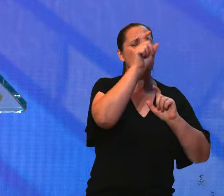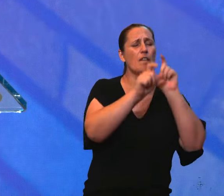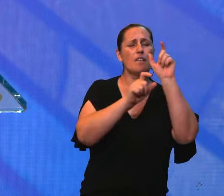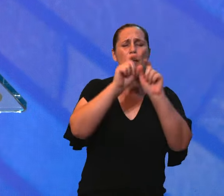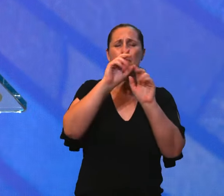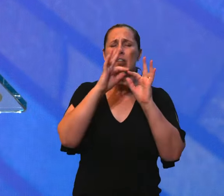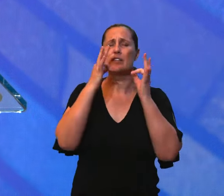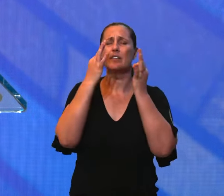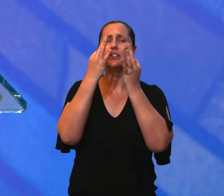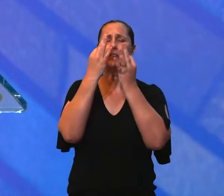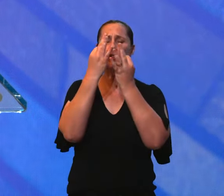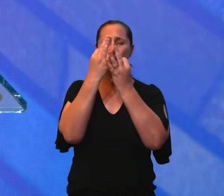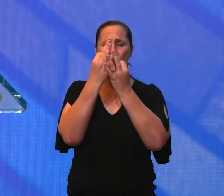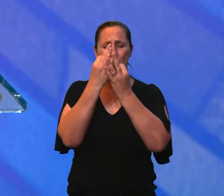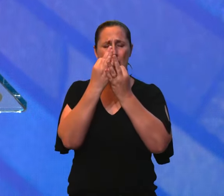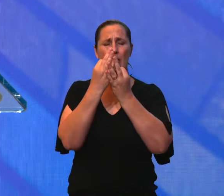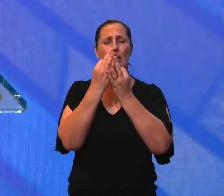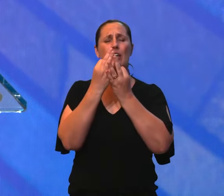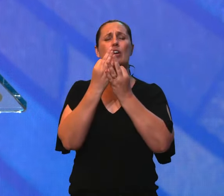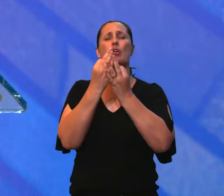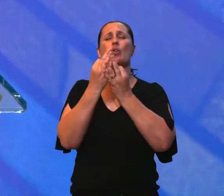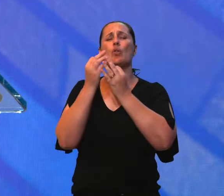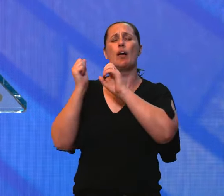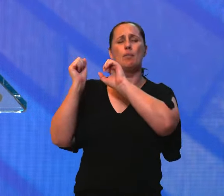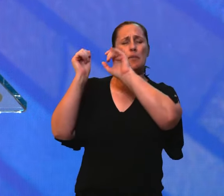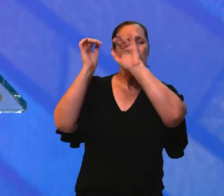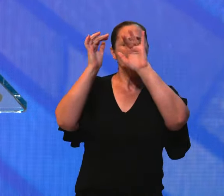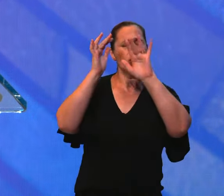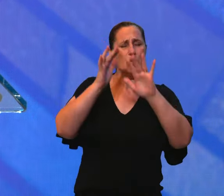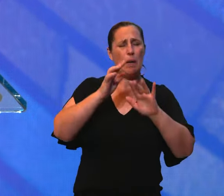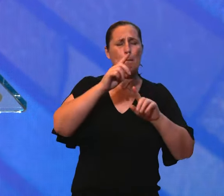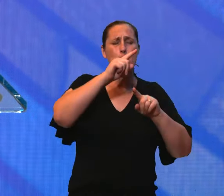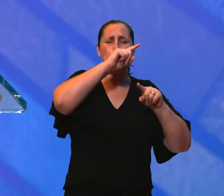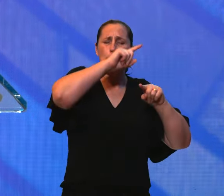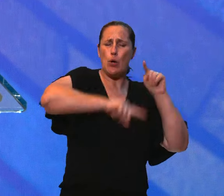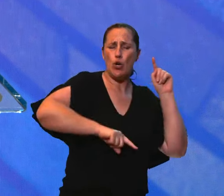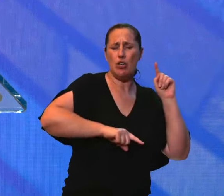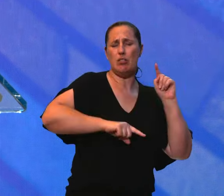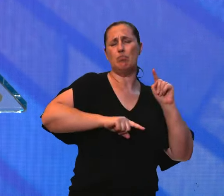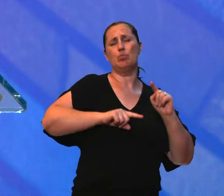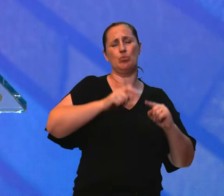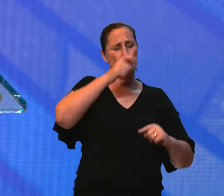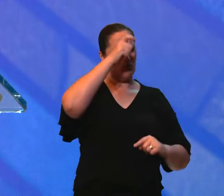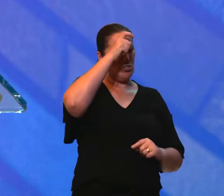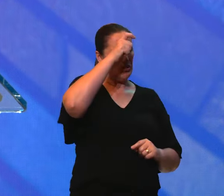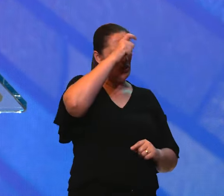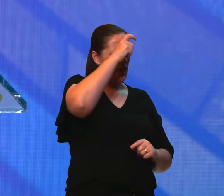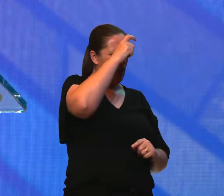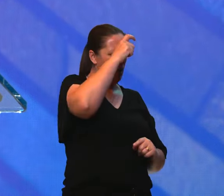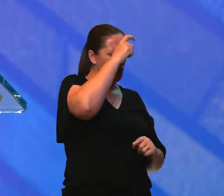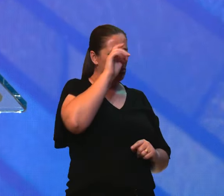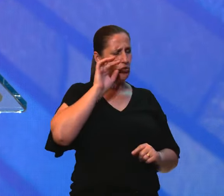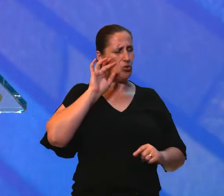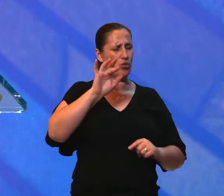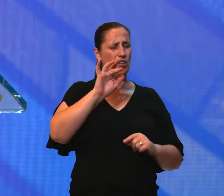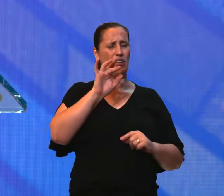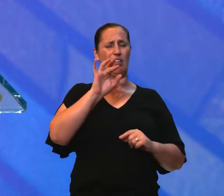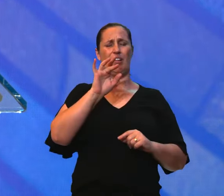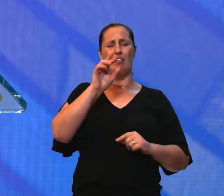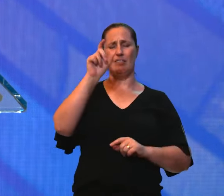pessoas eu repreendo toda a ação do inferno e proíbo qualquer ação do maligno em nome de Nosso Senhor Jesus